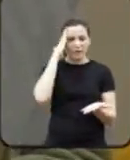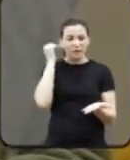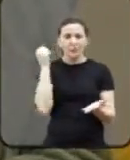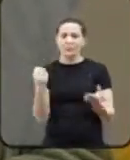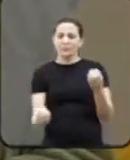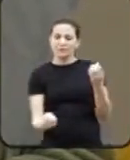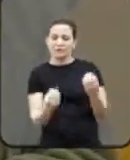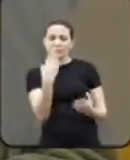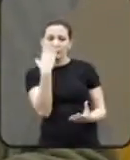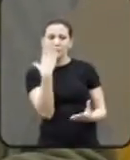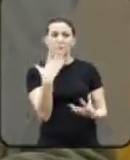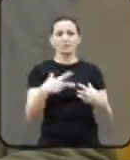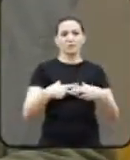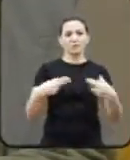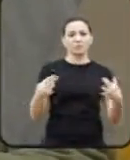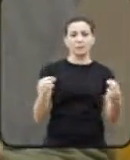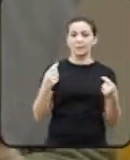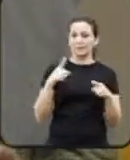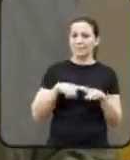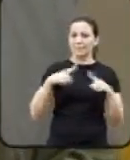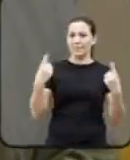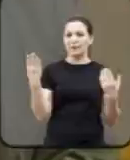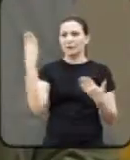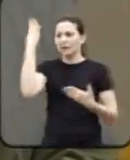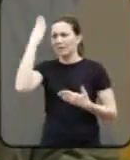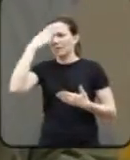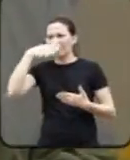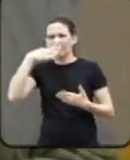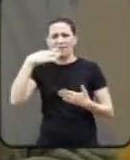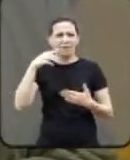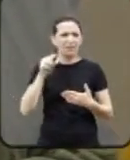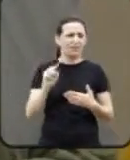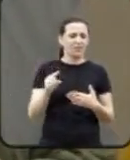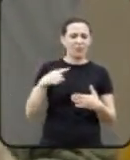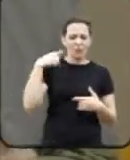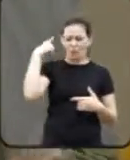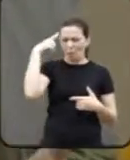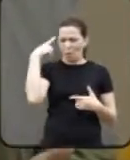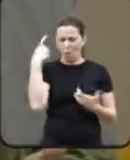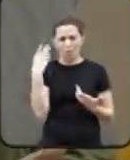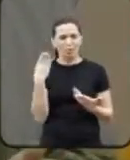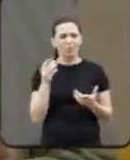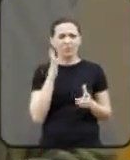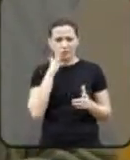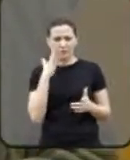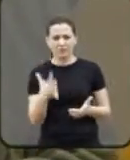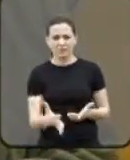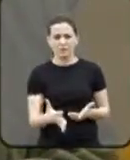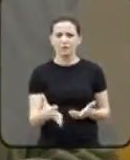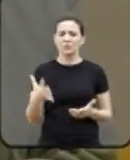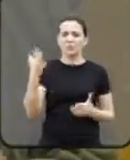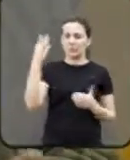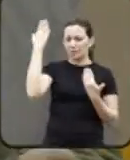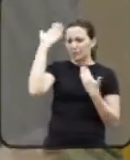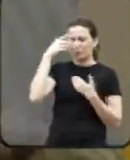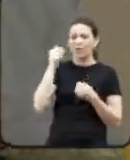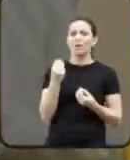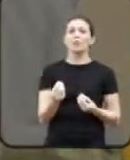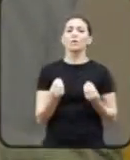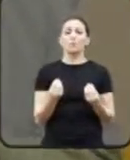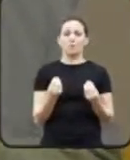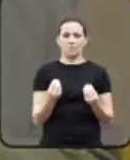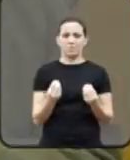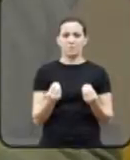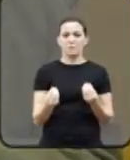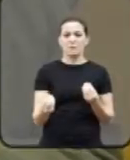estava acontecendo. Agora, provar, ninguém é louco de chegar e fazer uma denúncia sem prova, porque aí vai voltar